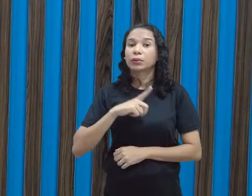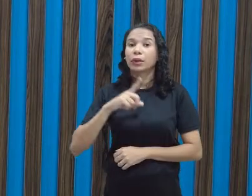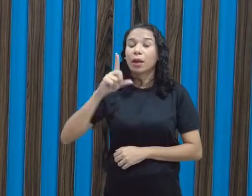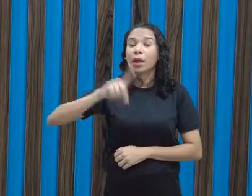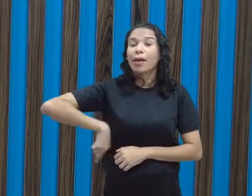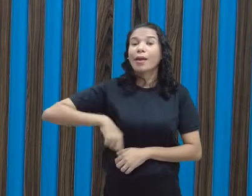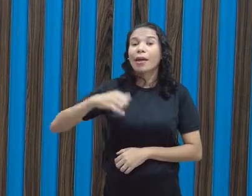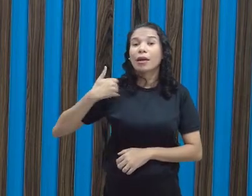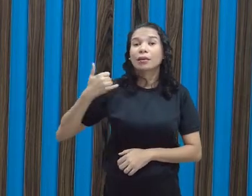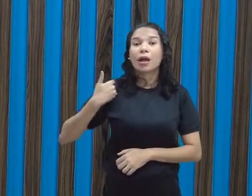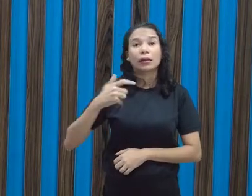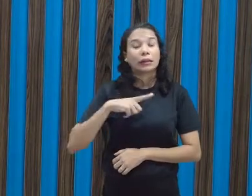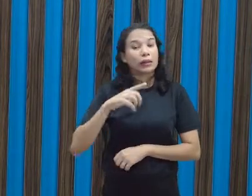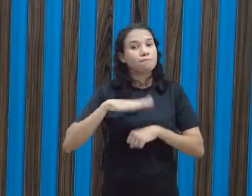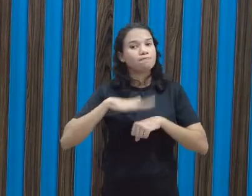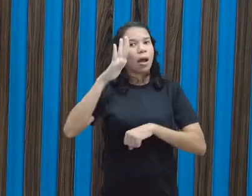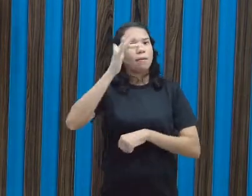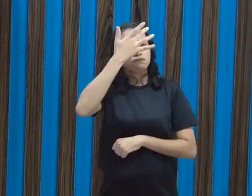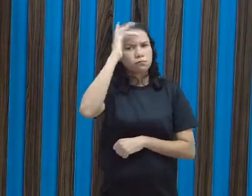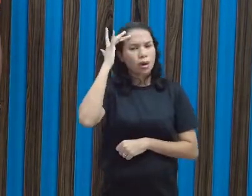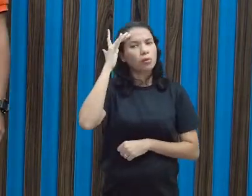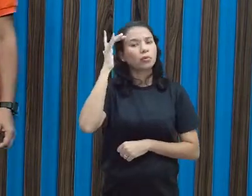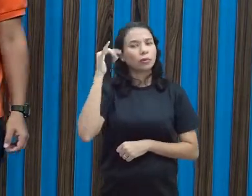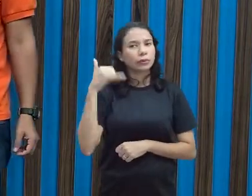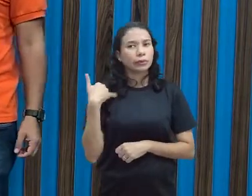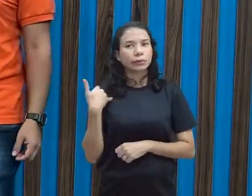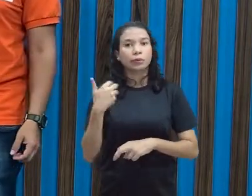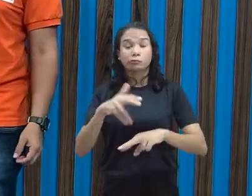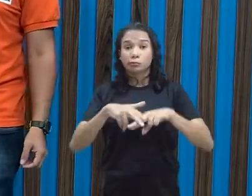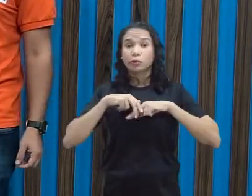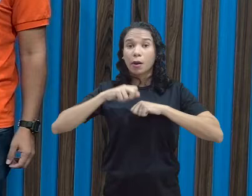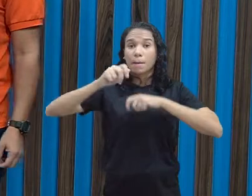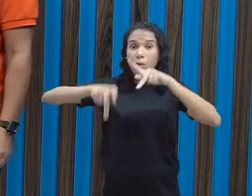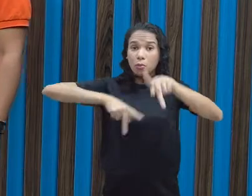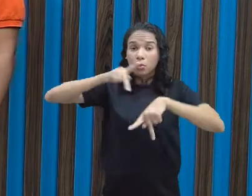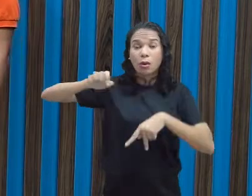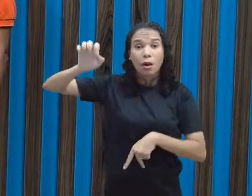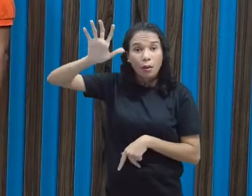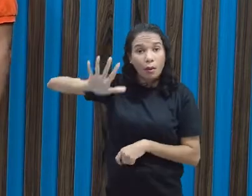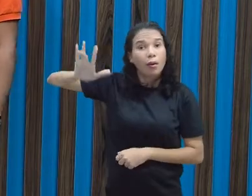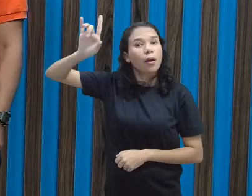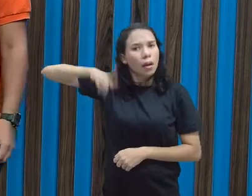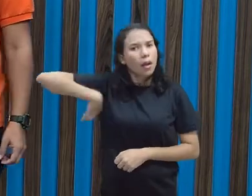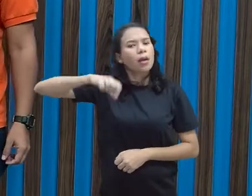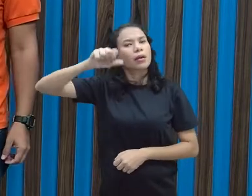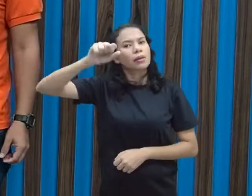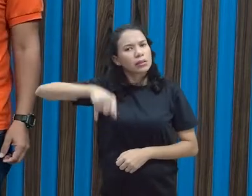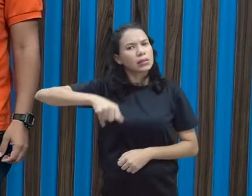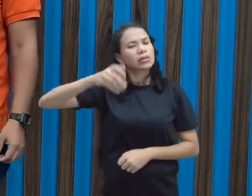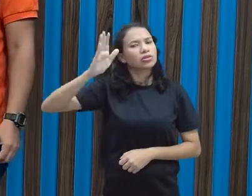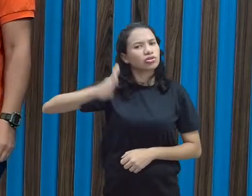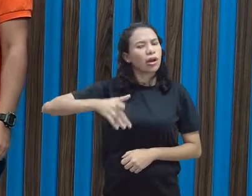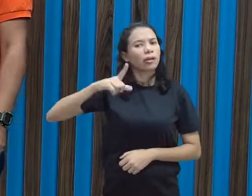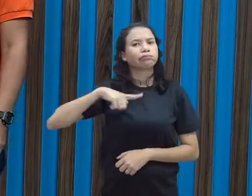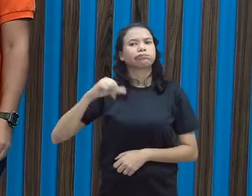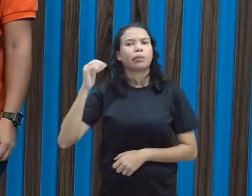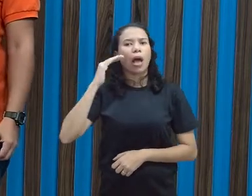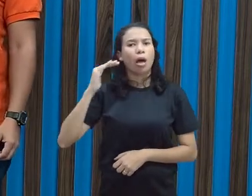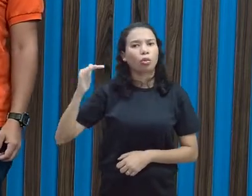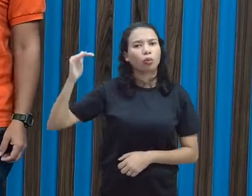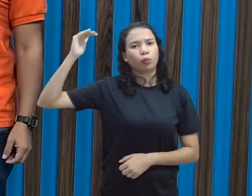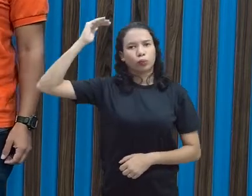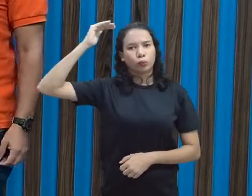é a faixa etária onde a gente vai ter maior população. Então, a gente pode considerar a população da Europa uma população madura, né, uma população